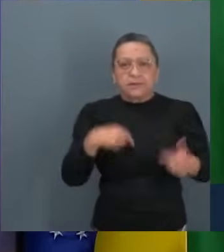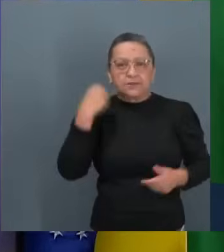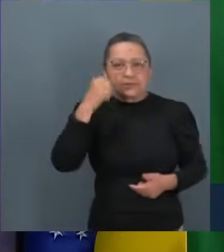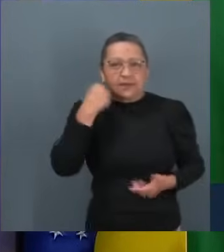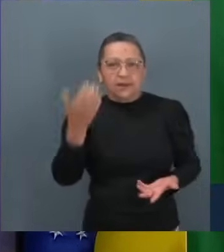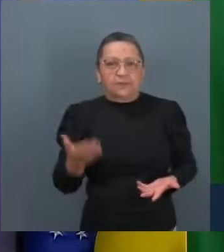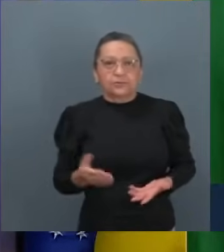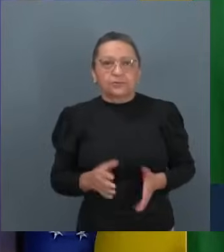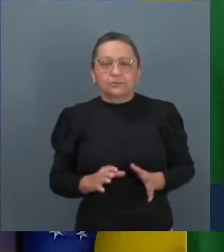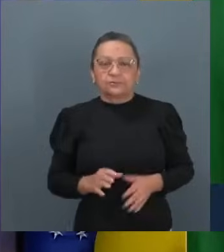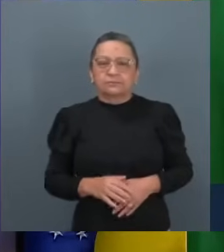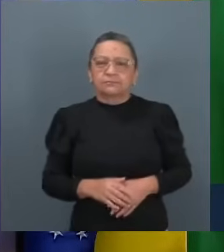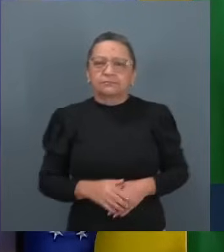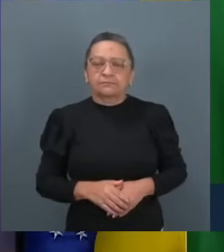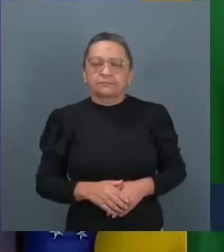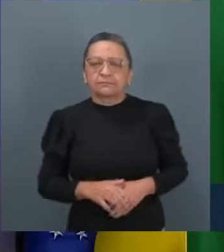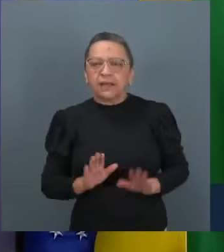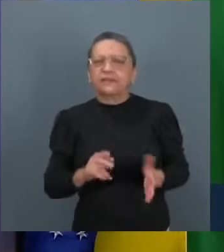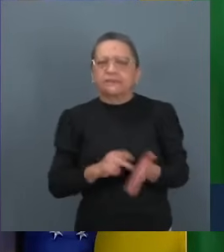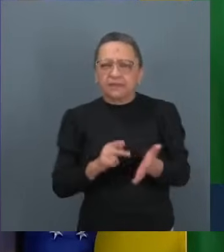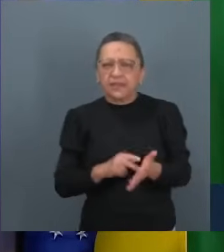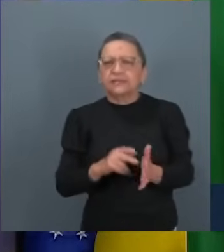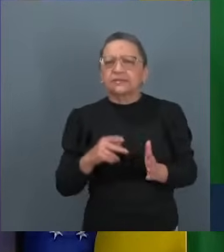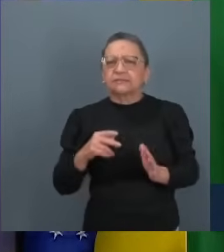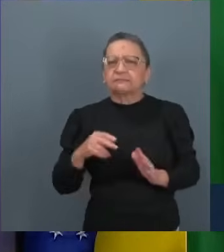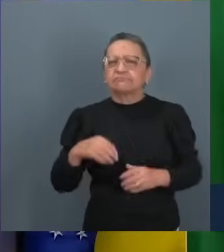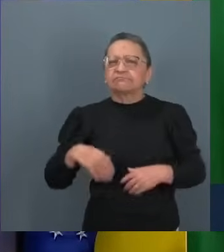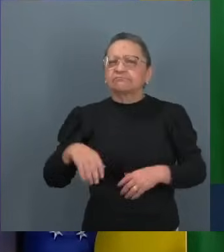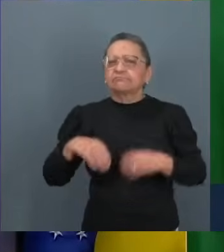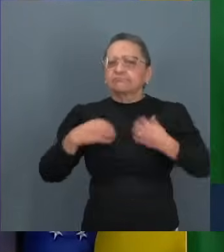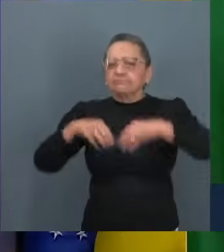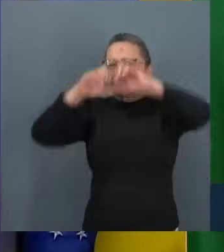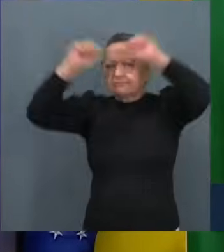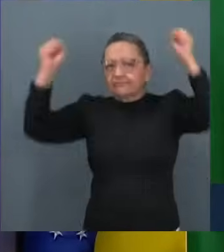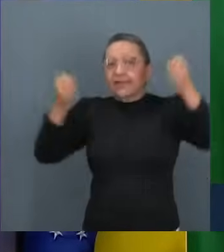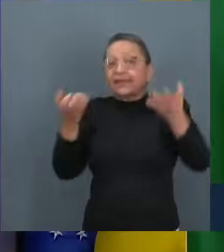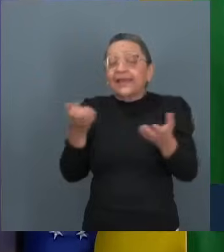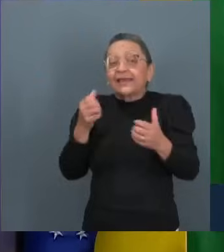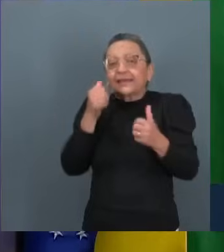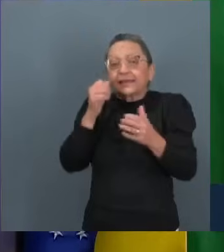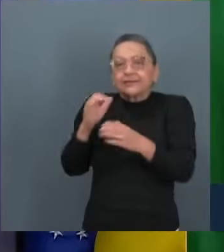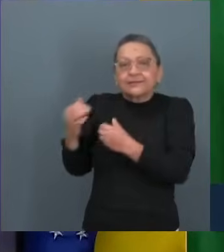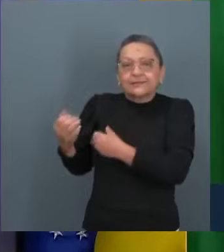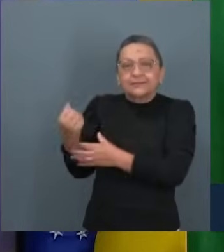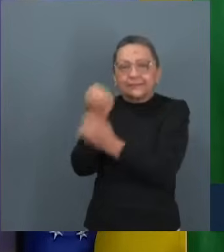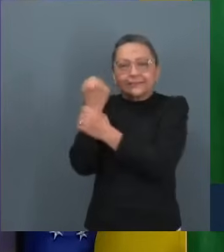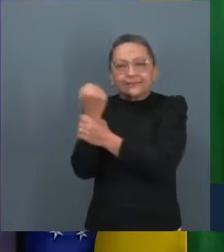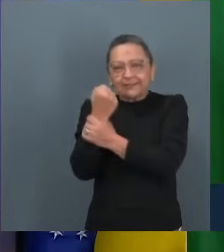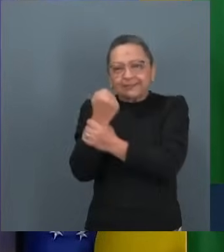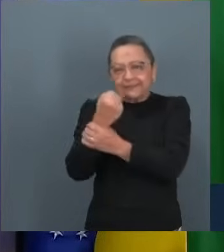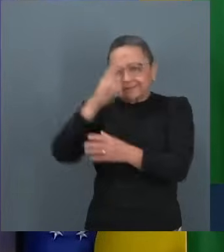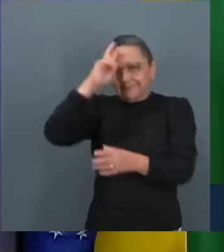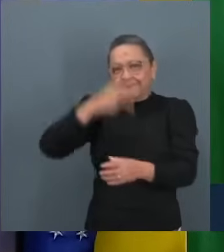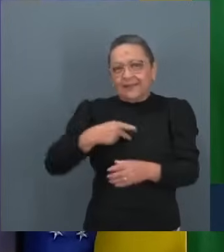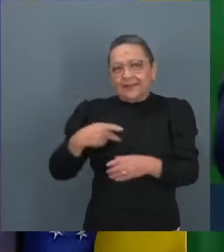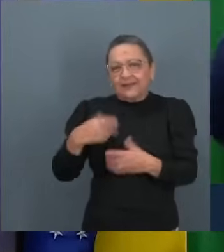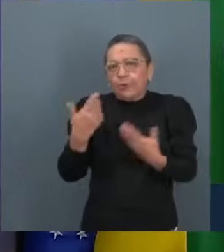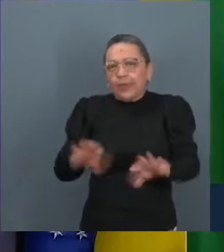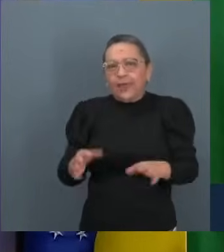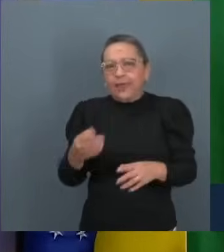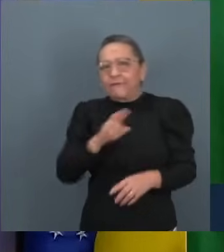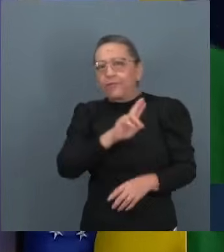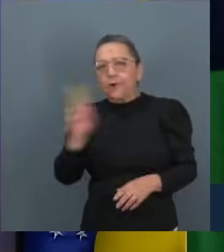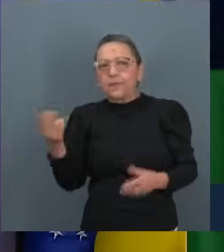É só isso que eles querem, senhor presidente. Querem se blindar de críticas. Porque